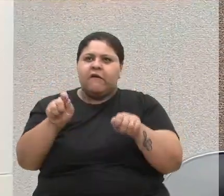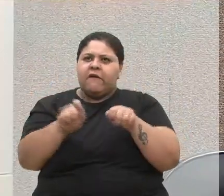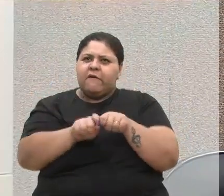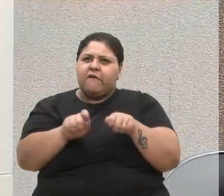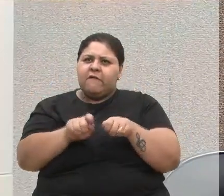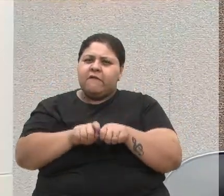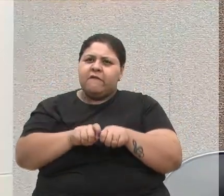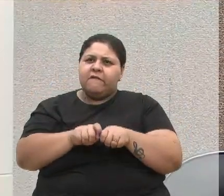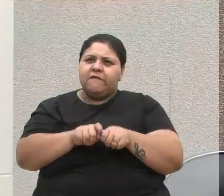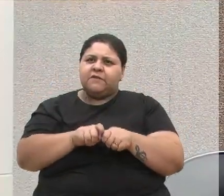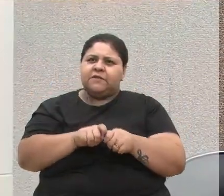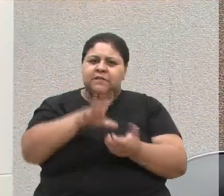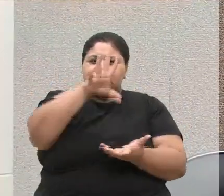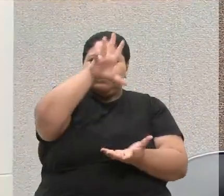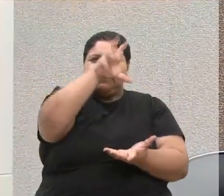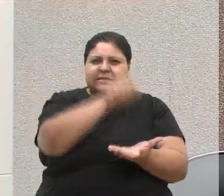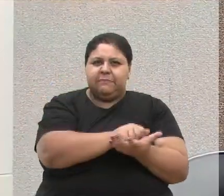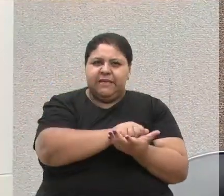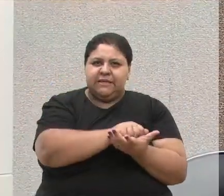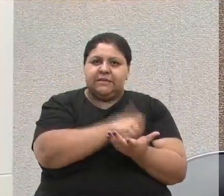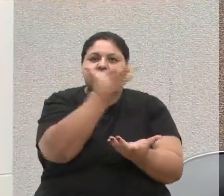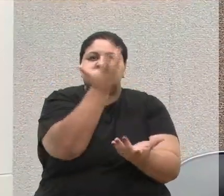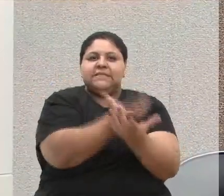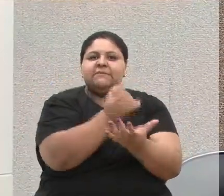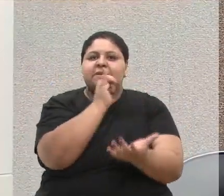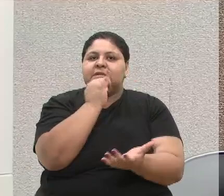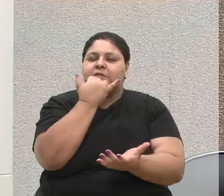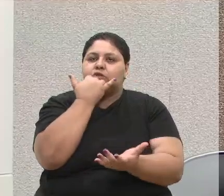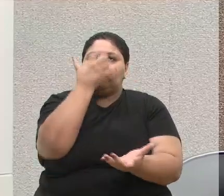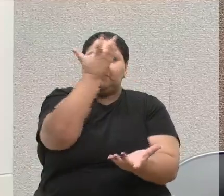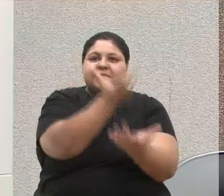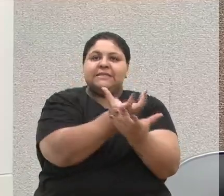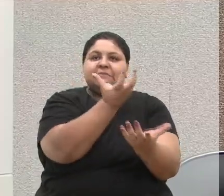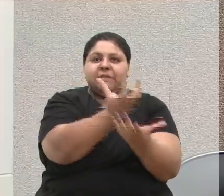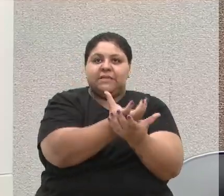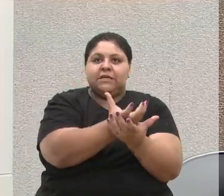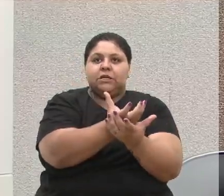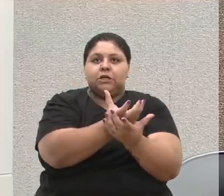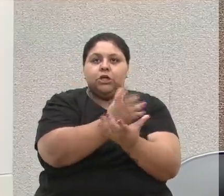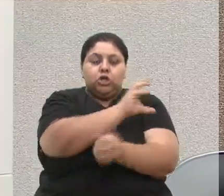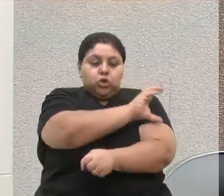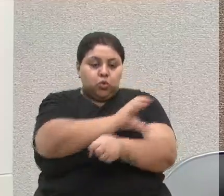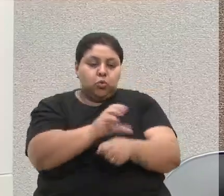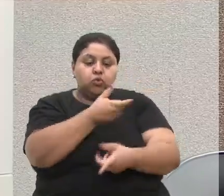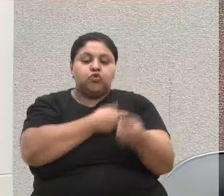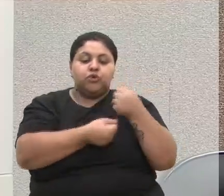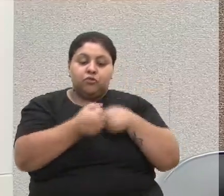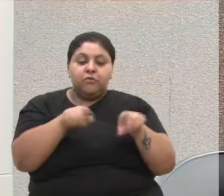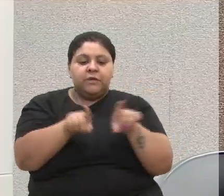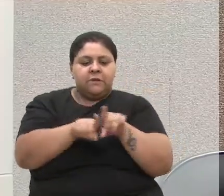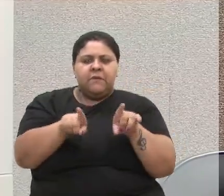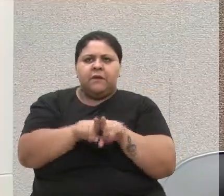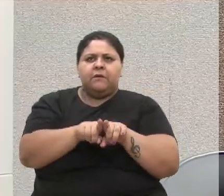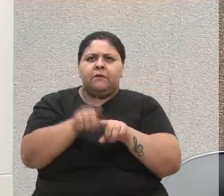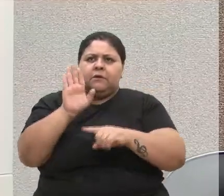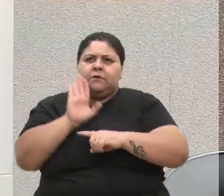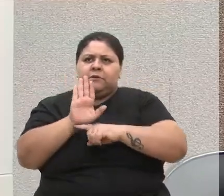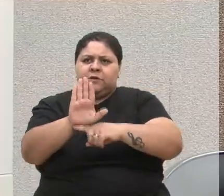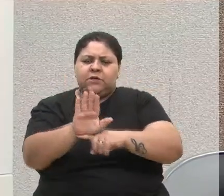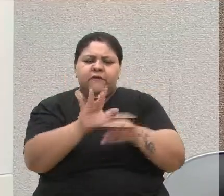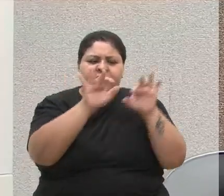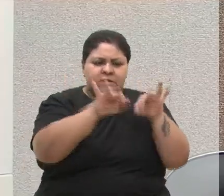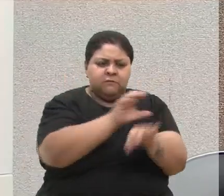de Economia no curso de Administração, que muito me ajudaram a conseguir concluir o curso e